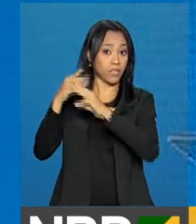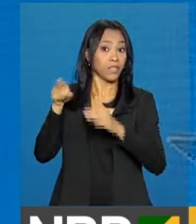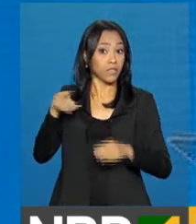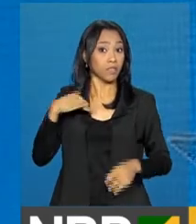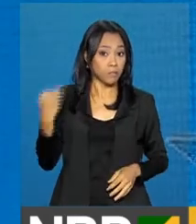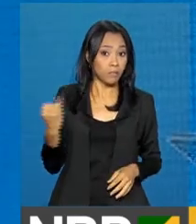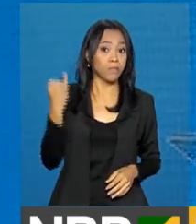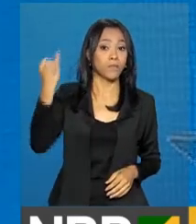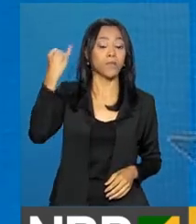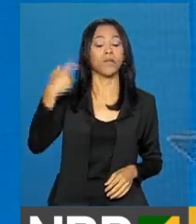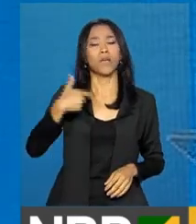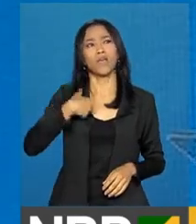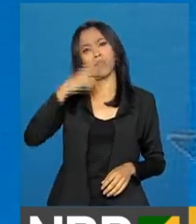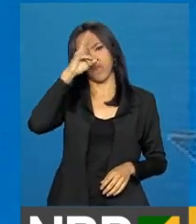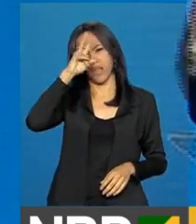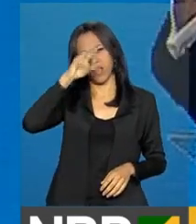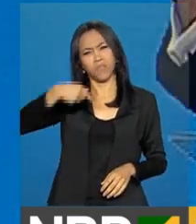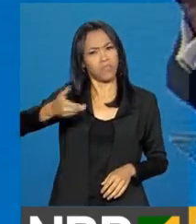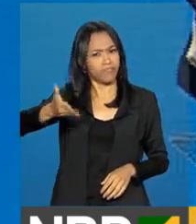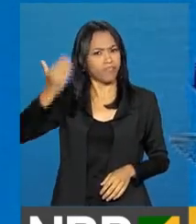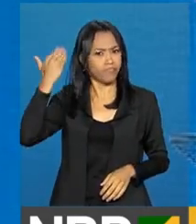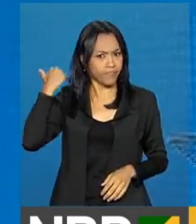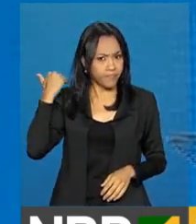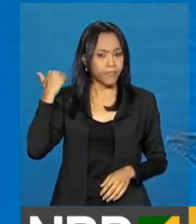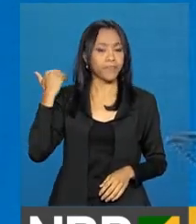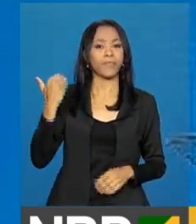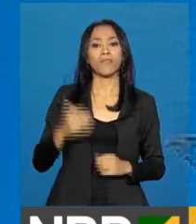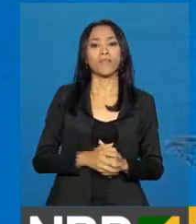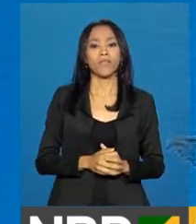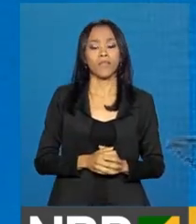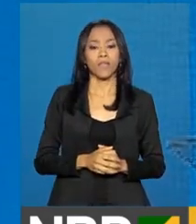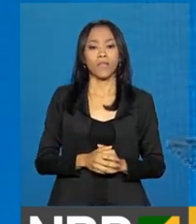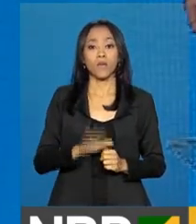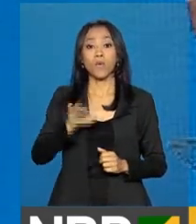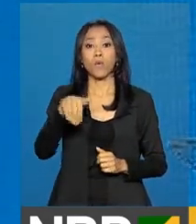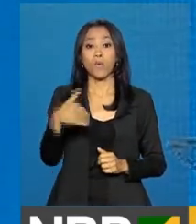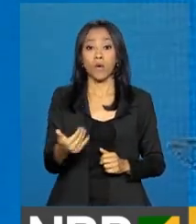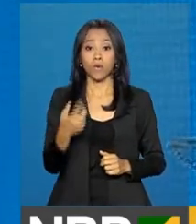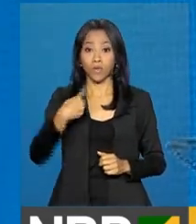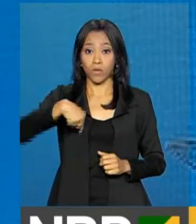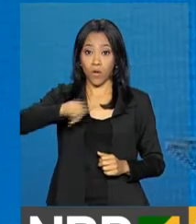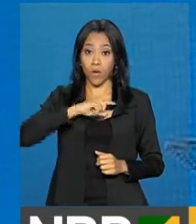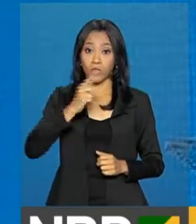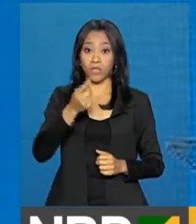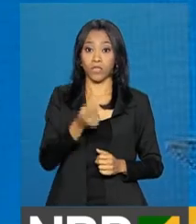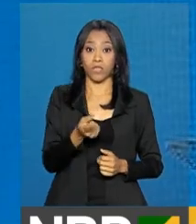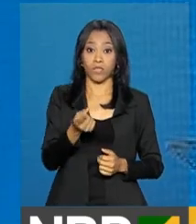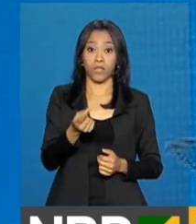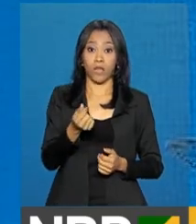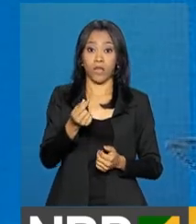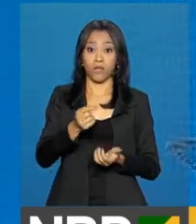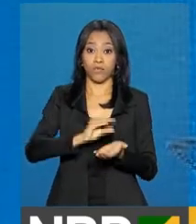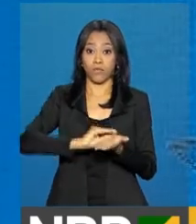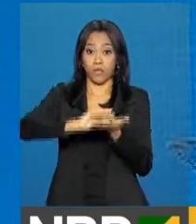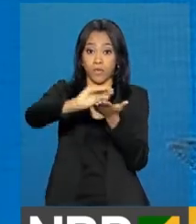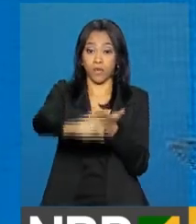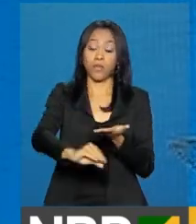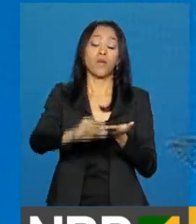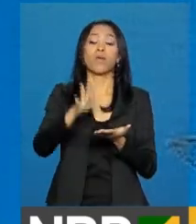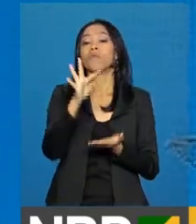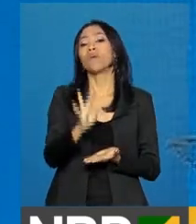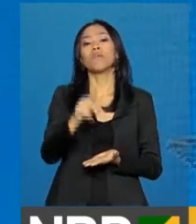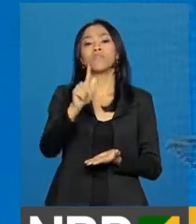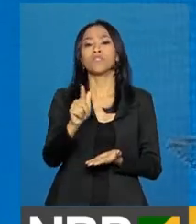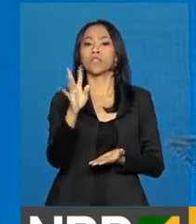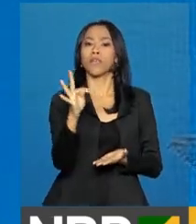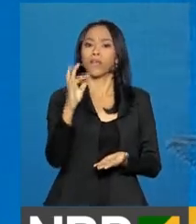Eu me recordo até da alegria que eu via, Roque, quando nós liberamos o Fundo de Garantia, aqueles 44 bilhões